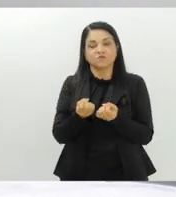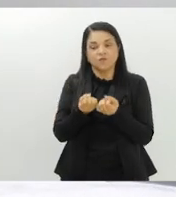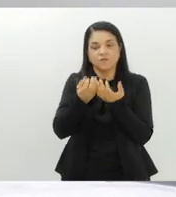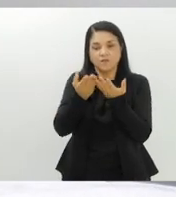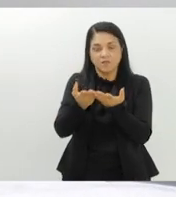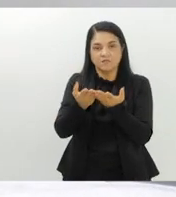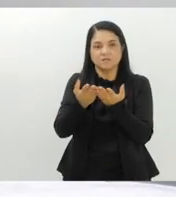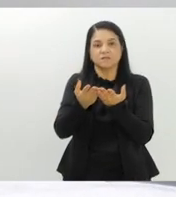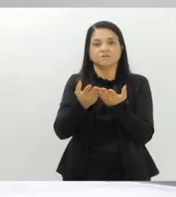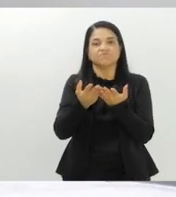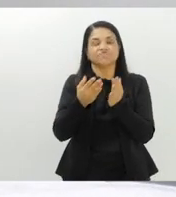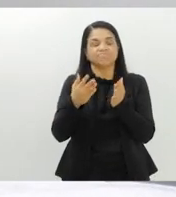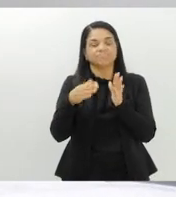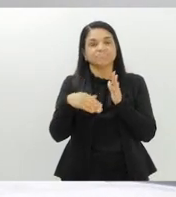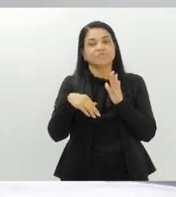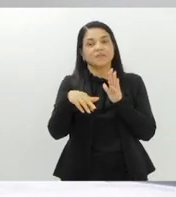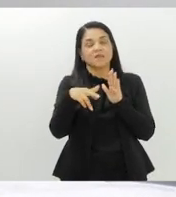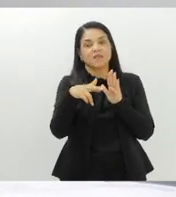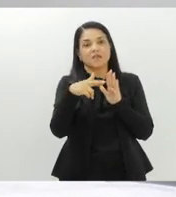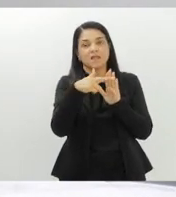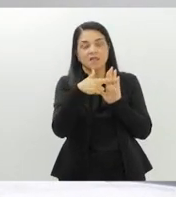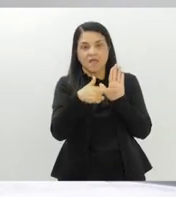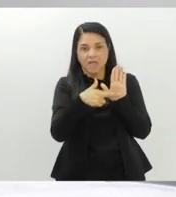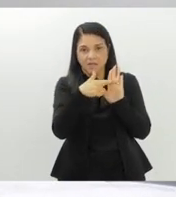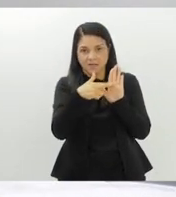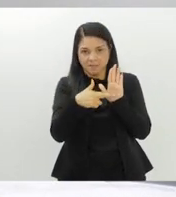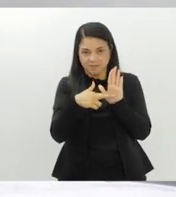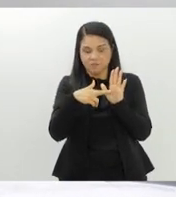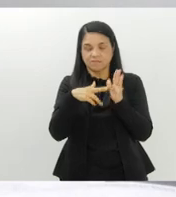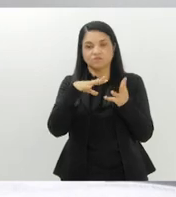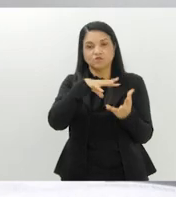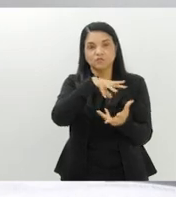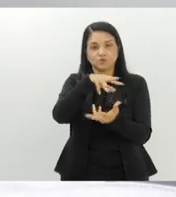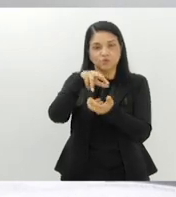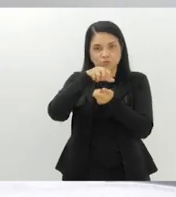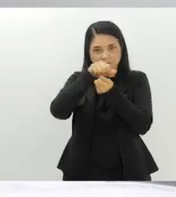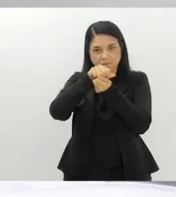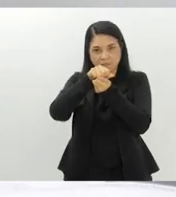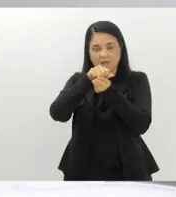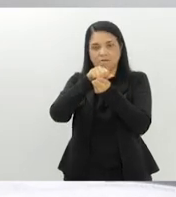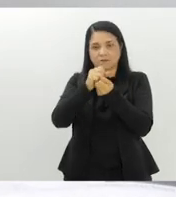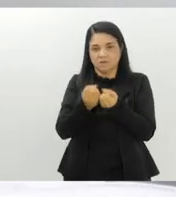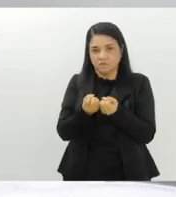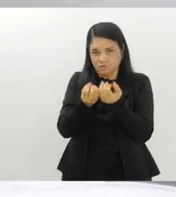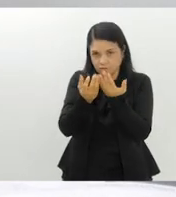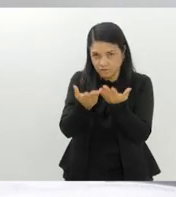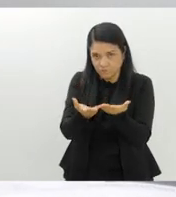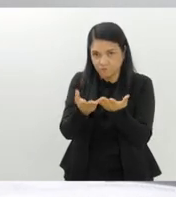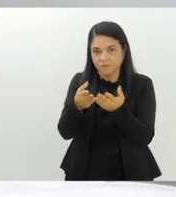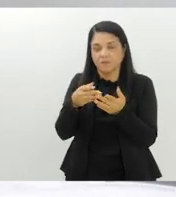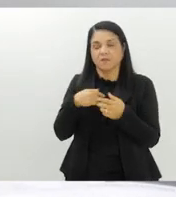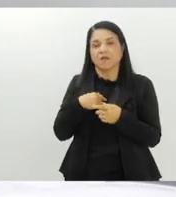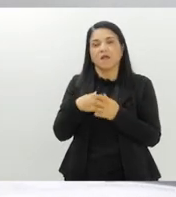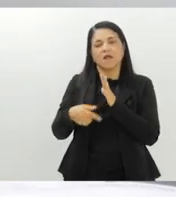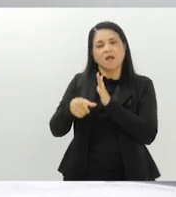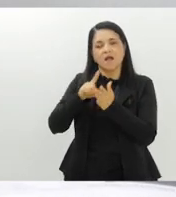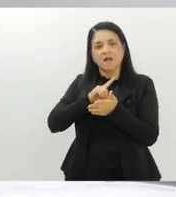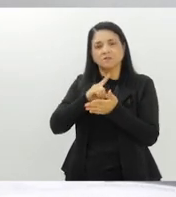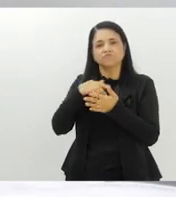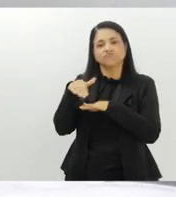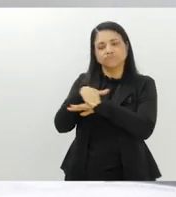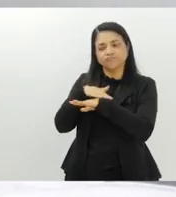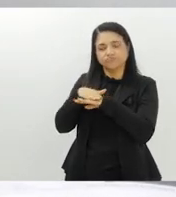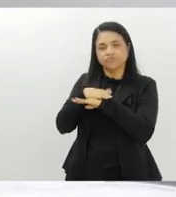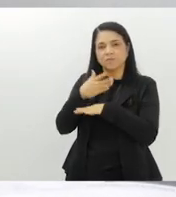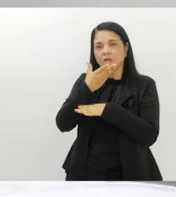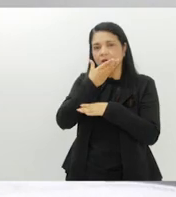Práticas Religiosas Sustentáveis. Mas, antes de passar para outro ponto, eu conversava antes com o pai Marcelo, que está aqui ao meu